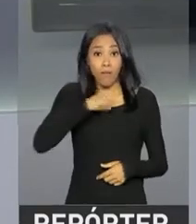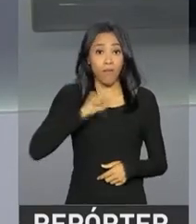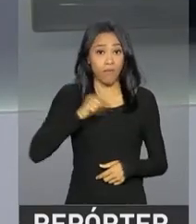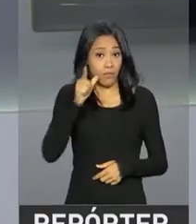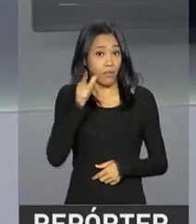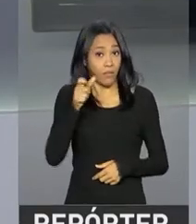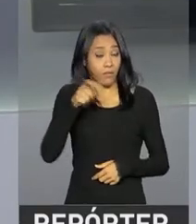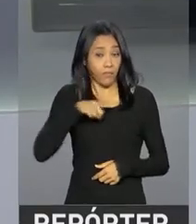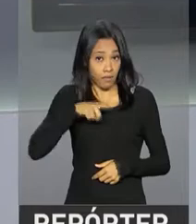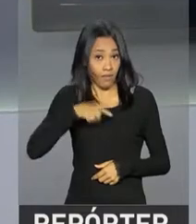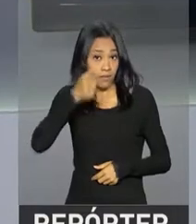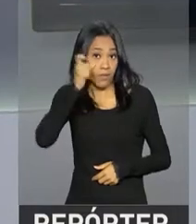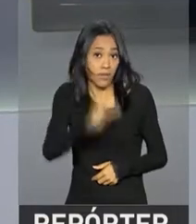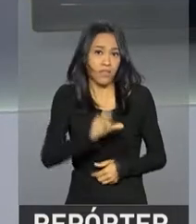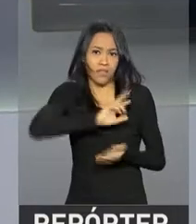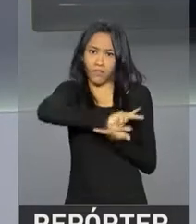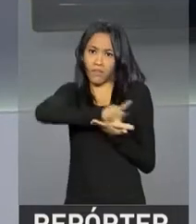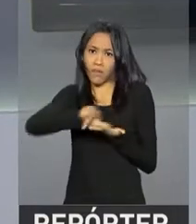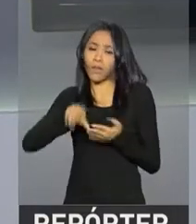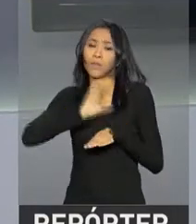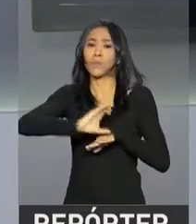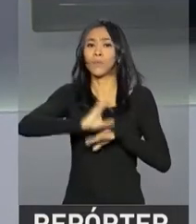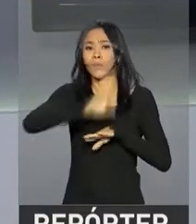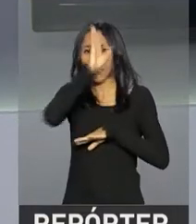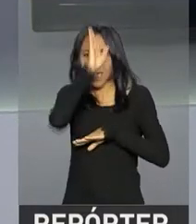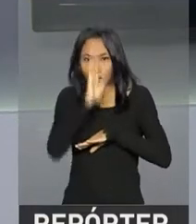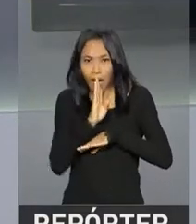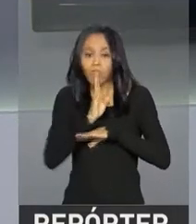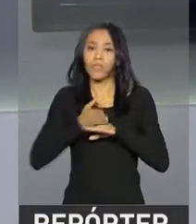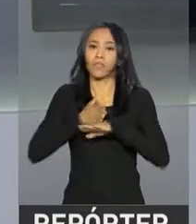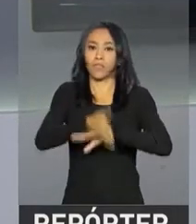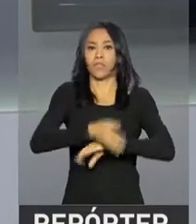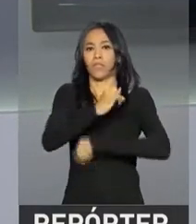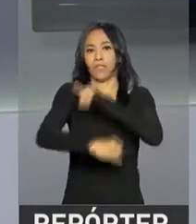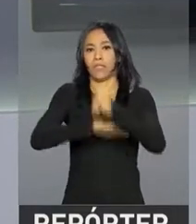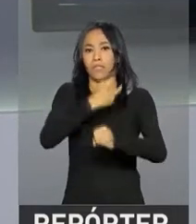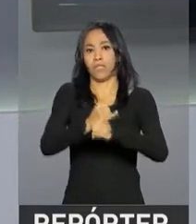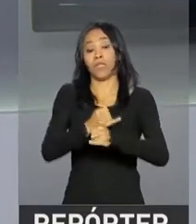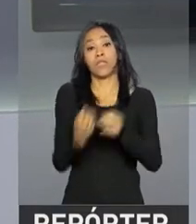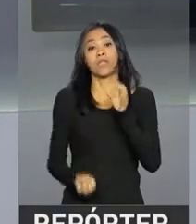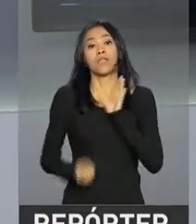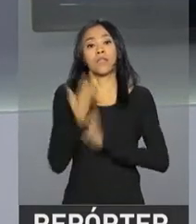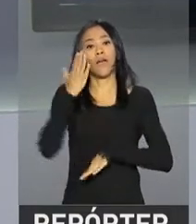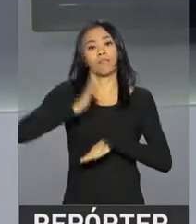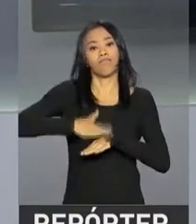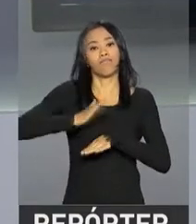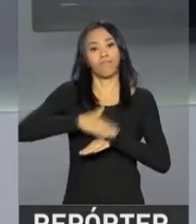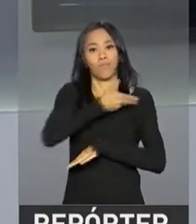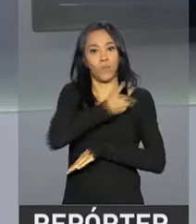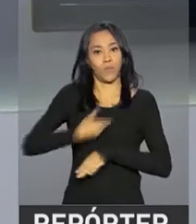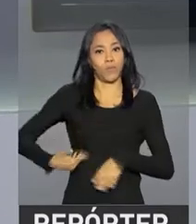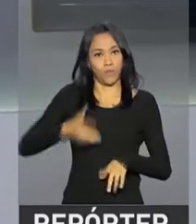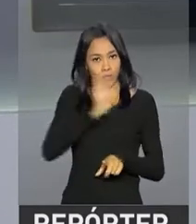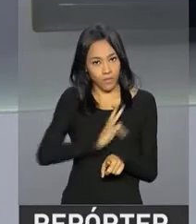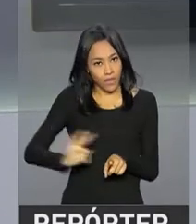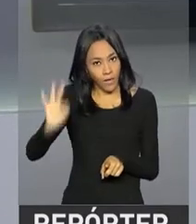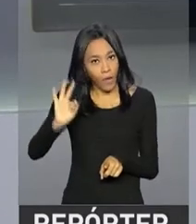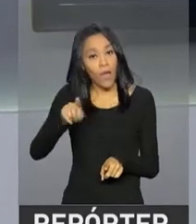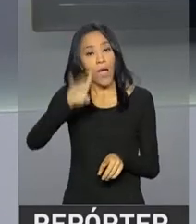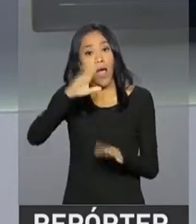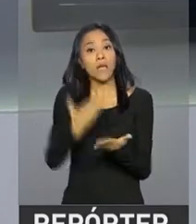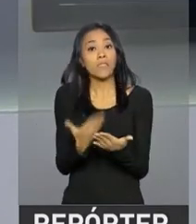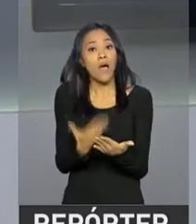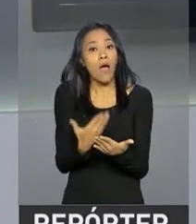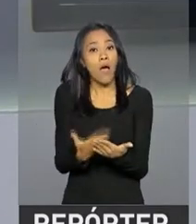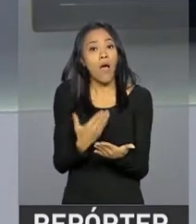podem encontrar diversos cursos gratuítos numa plataforma criada pelo governo federal a escola do trabalhador as aulas podem ser